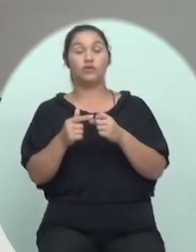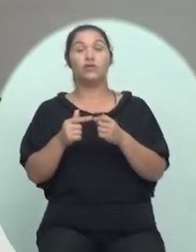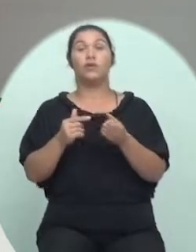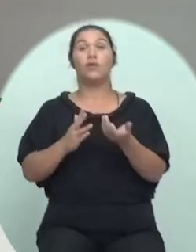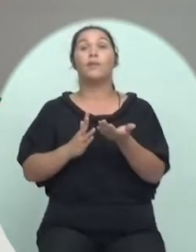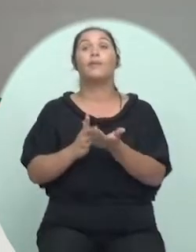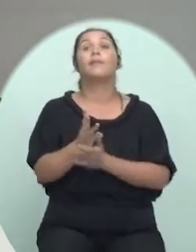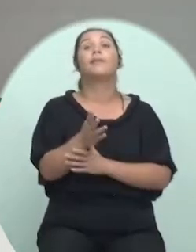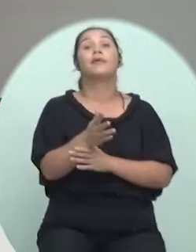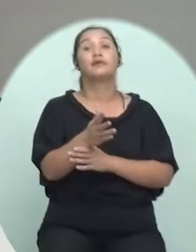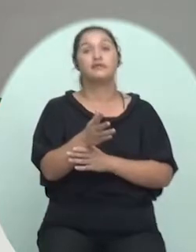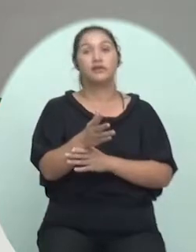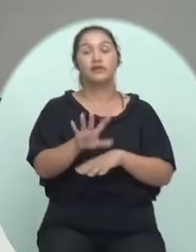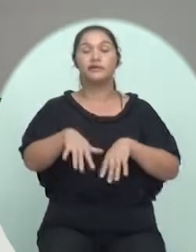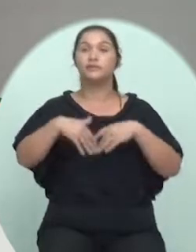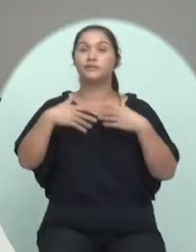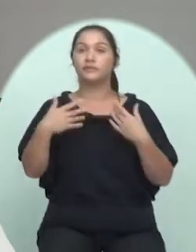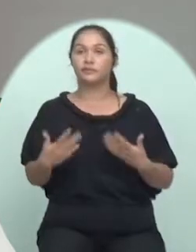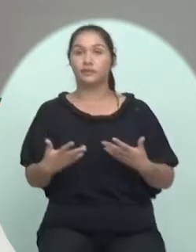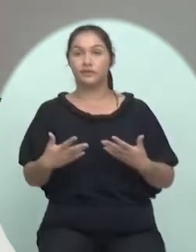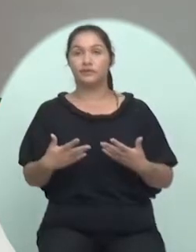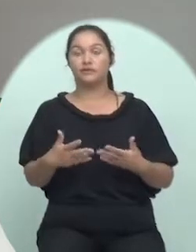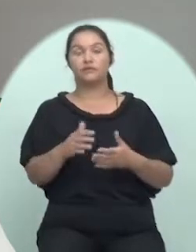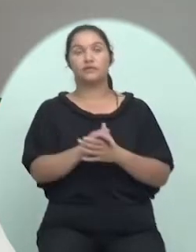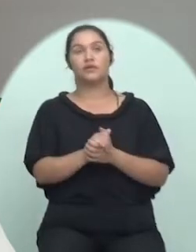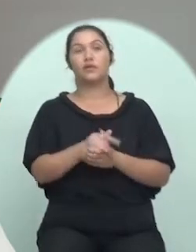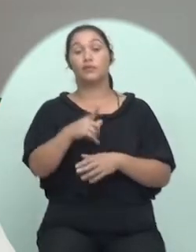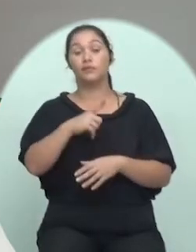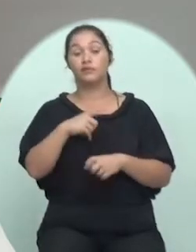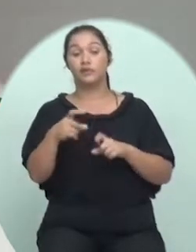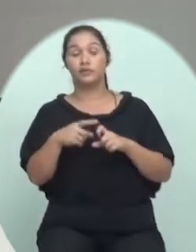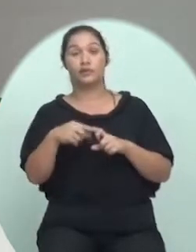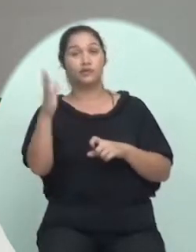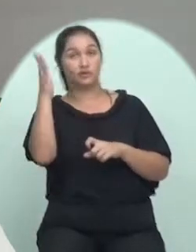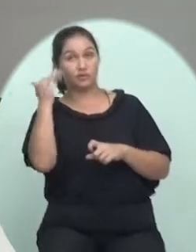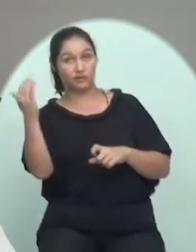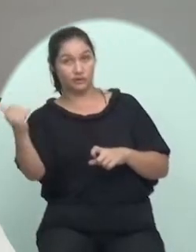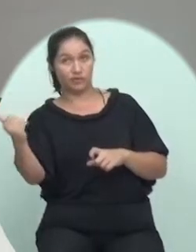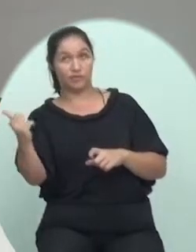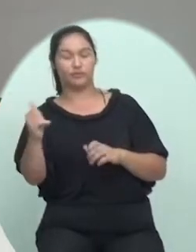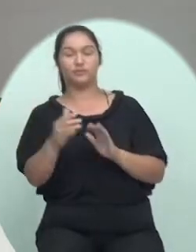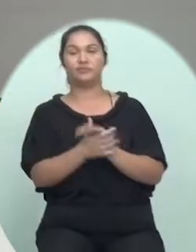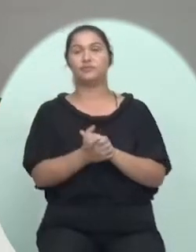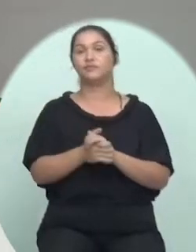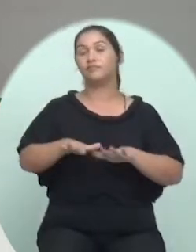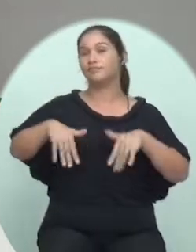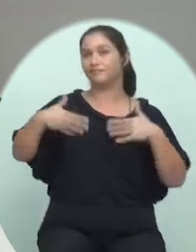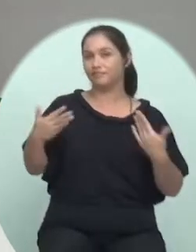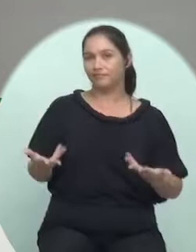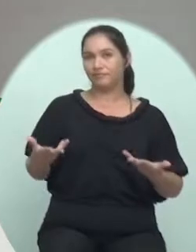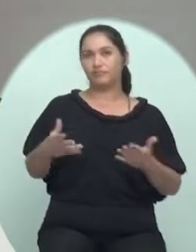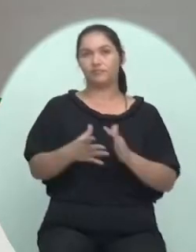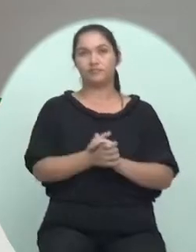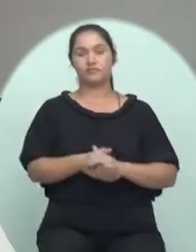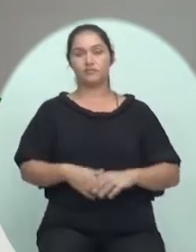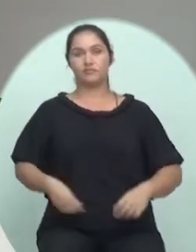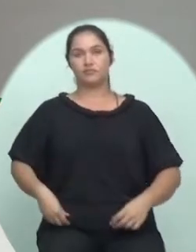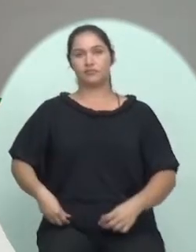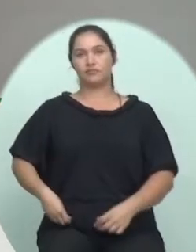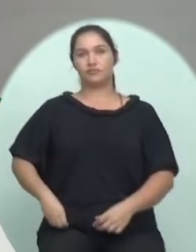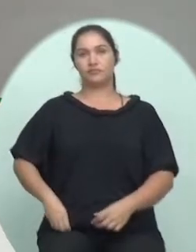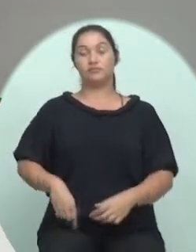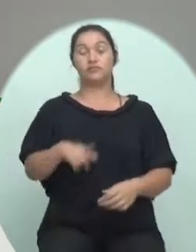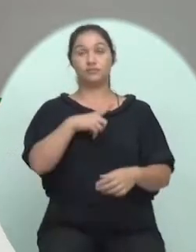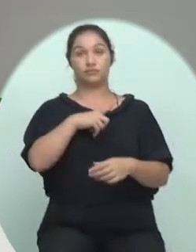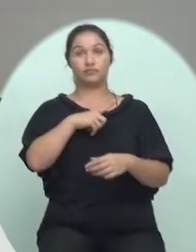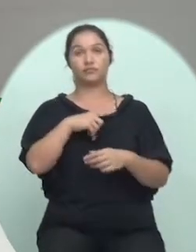haja necessidade. Pelo decreto 822 de 2018 foi convocado esses profissionais. Então há sim um processo seletivo em vigência,